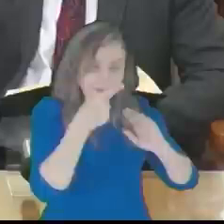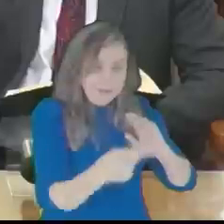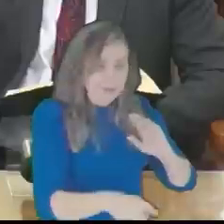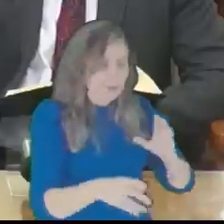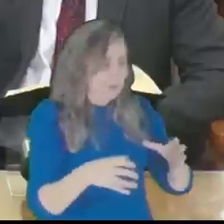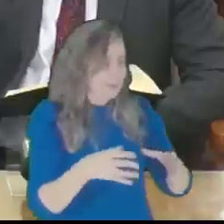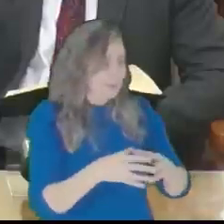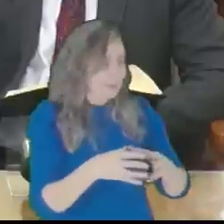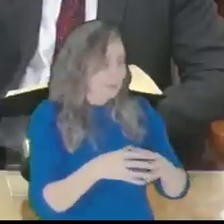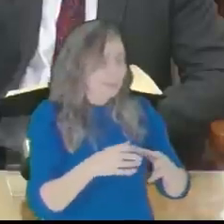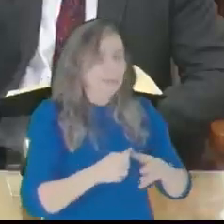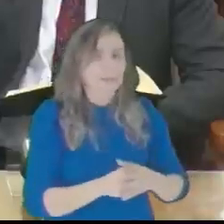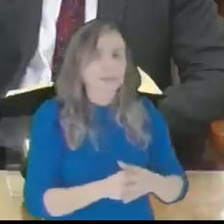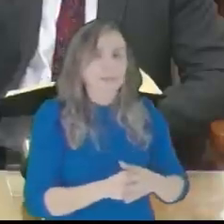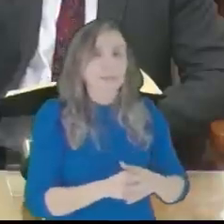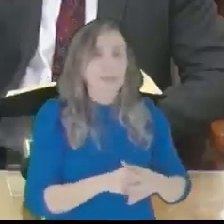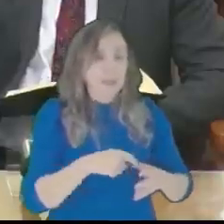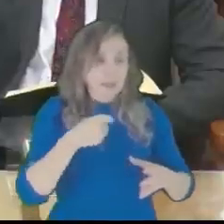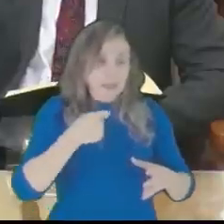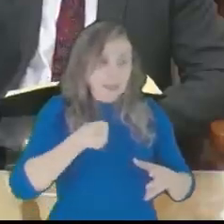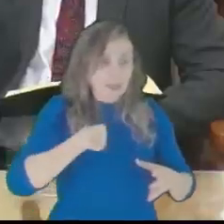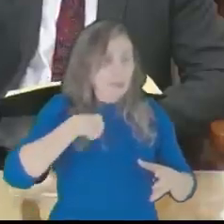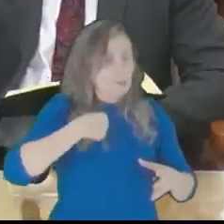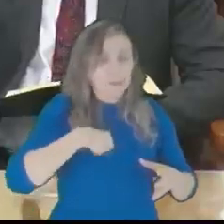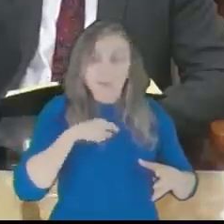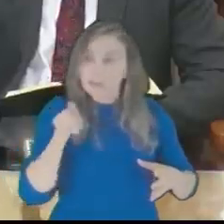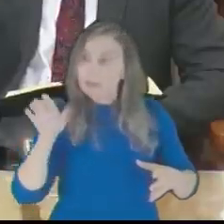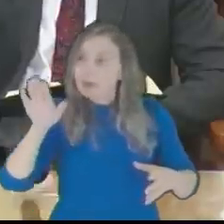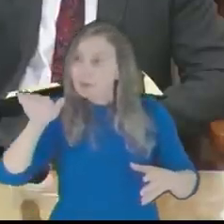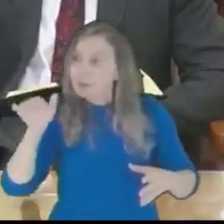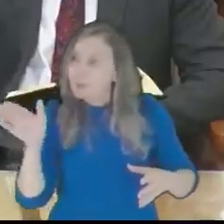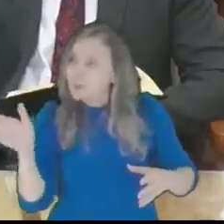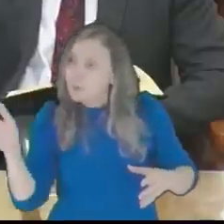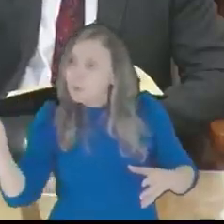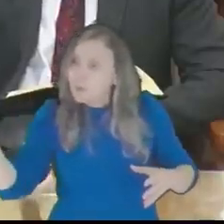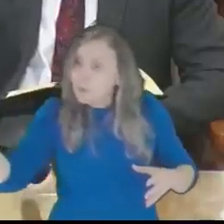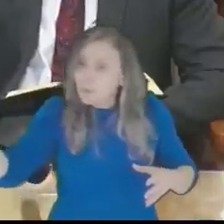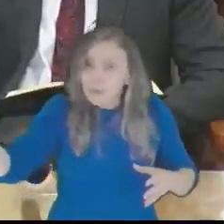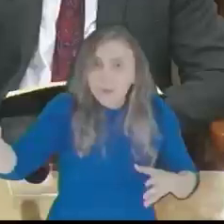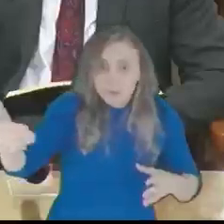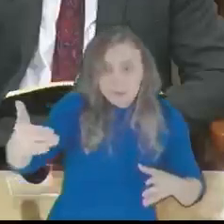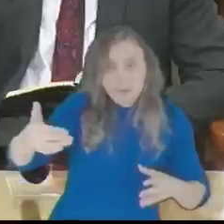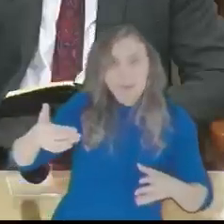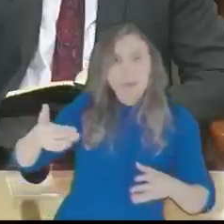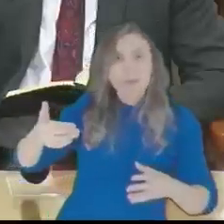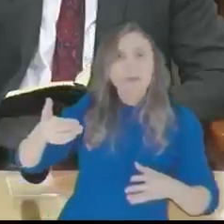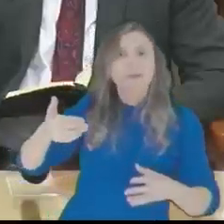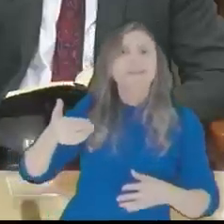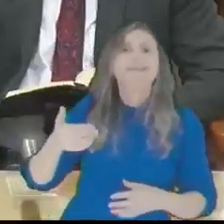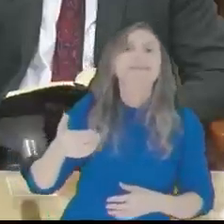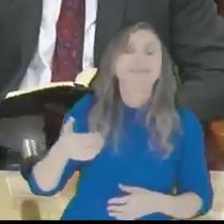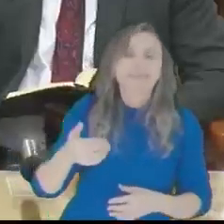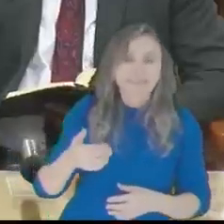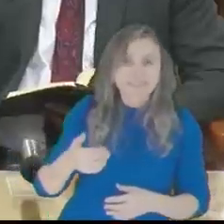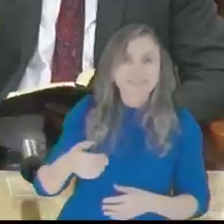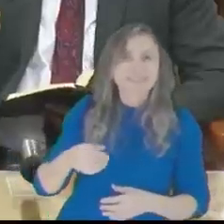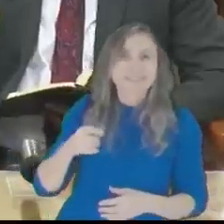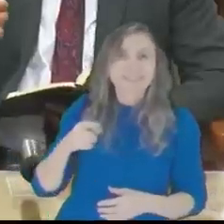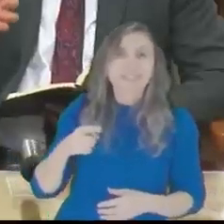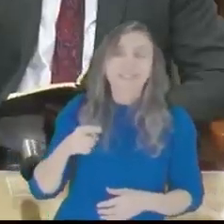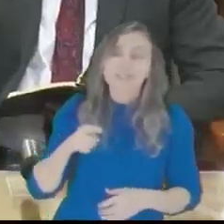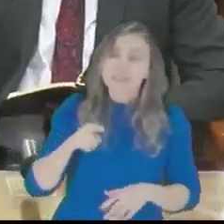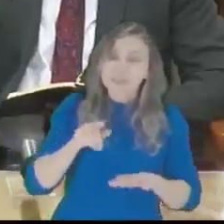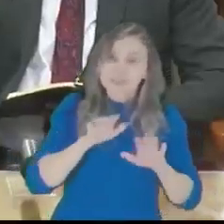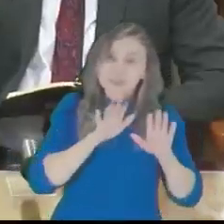que a mim me convém agregá-la. Não é hora de vir o reino agora, é hora de ajuntar as ovelhas. Vocês vão passar 2000